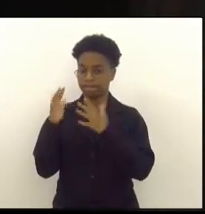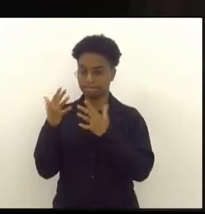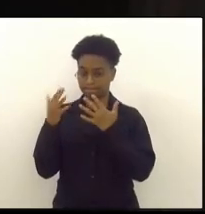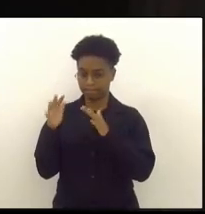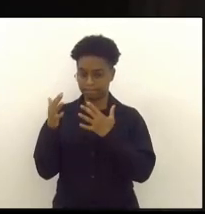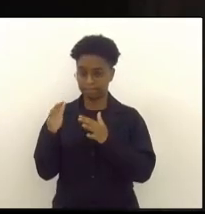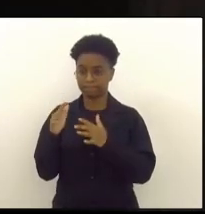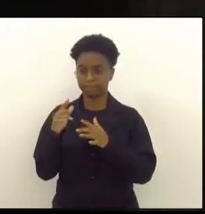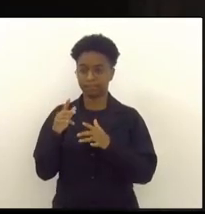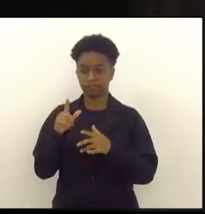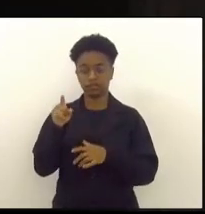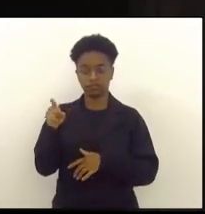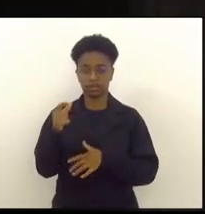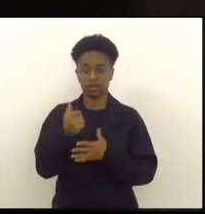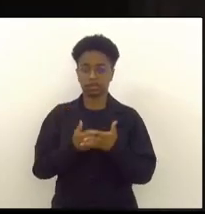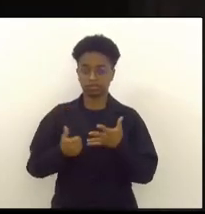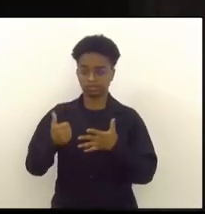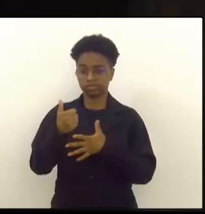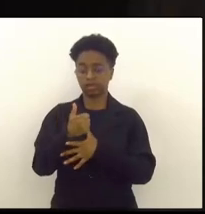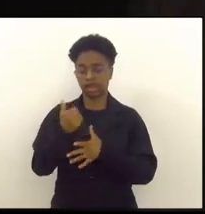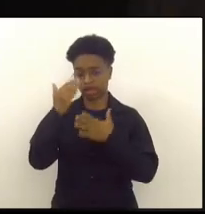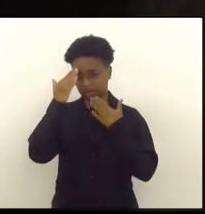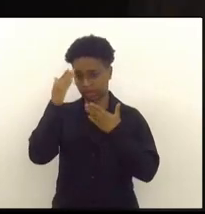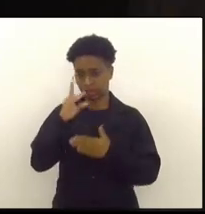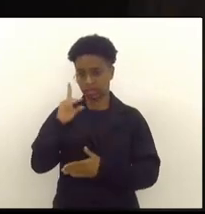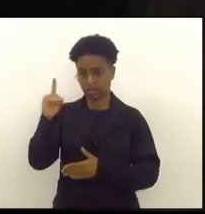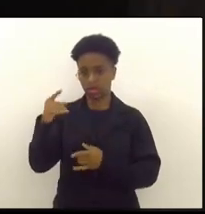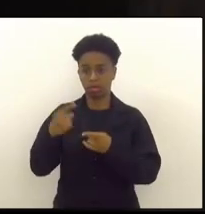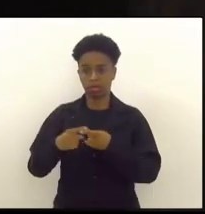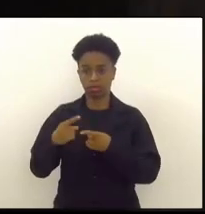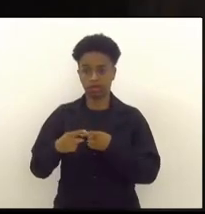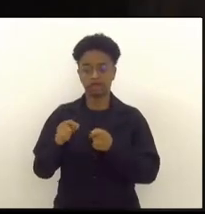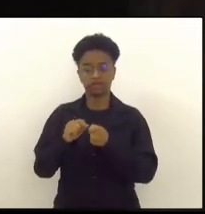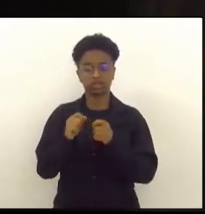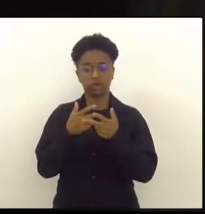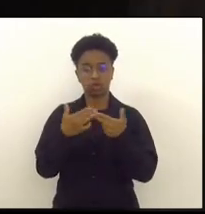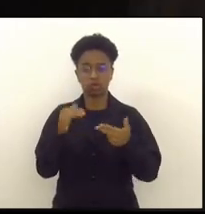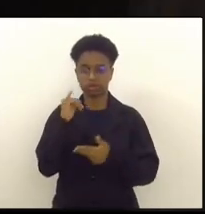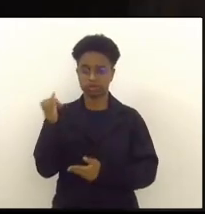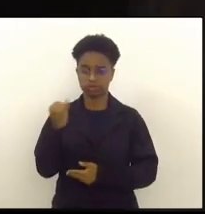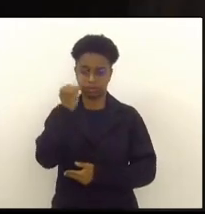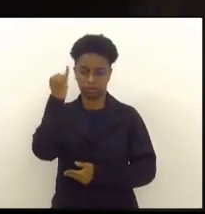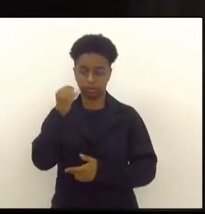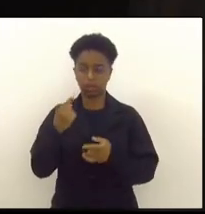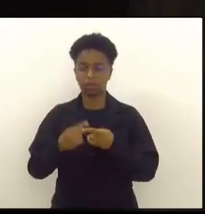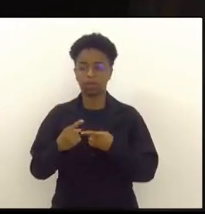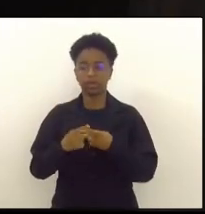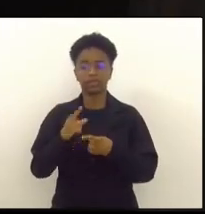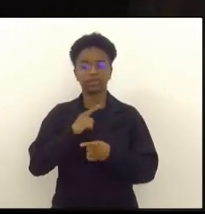um privilegiado. O senhor tem que dar graças a Deus, porque o senhor está fazendo uma coisa mais importante. O senhor tem o